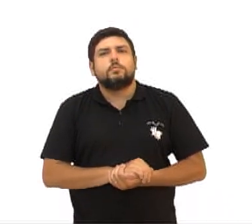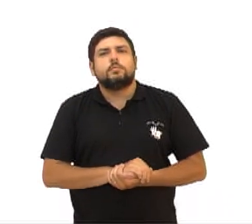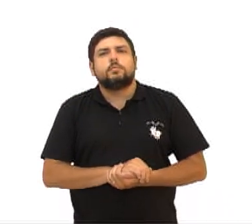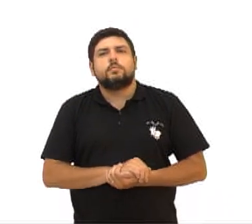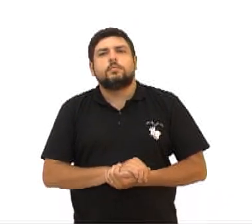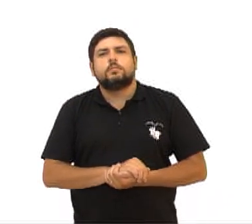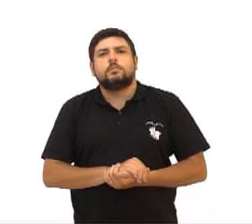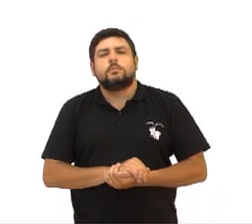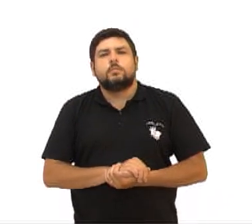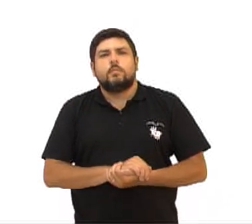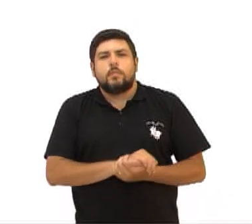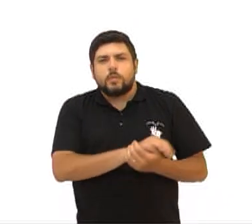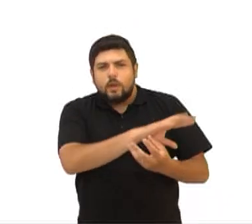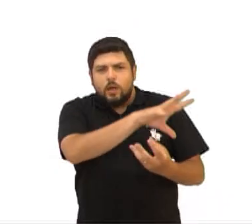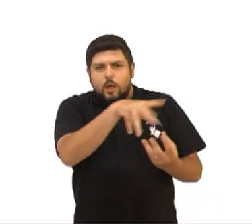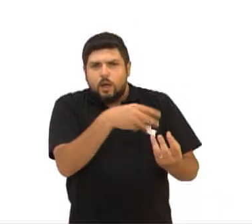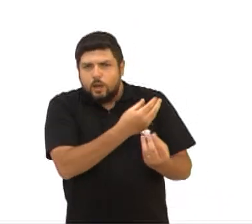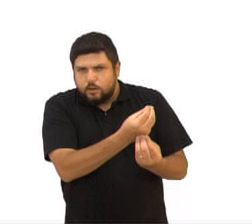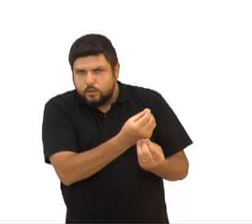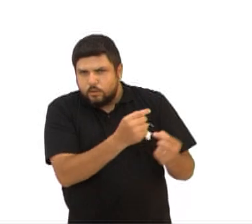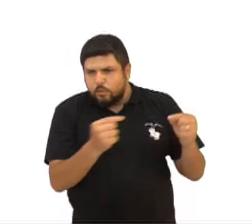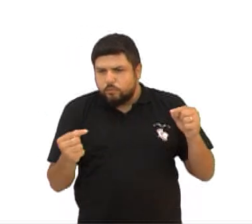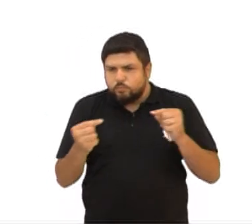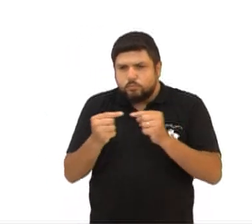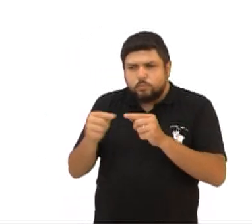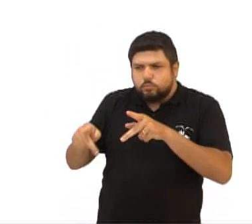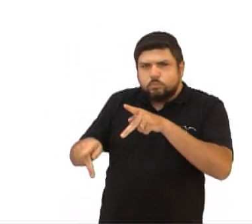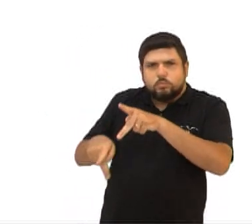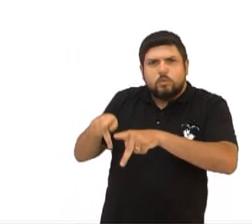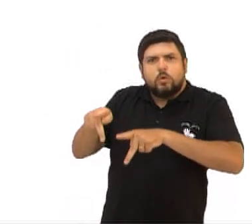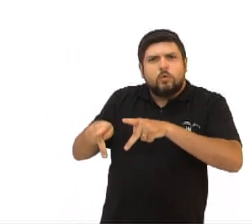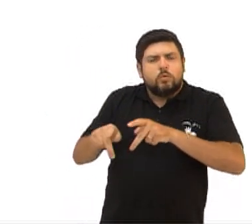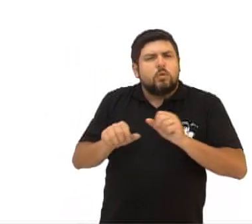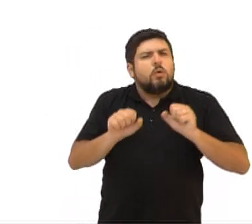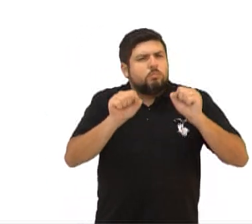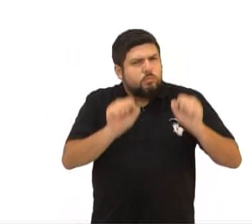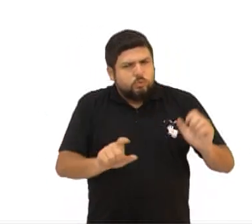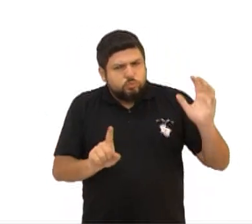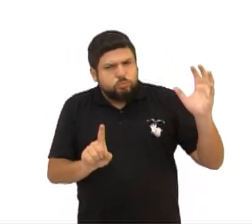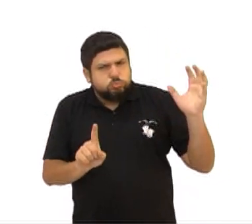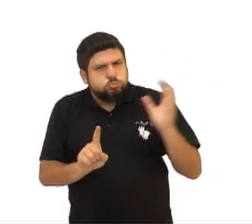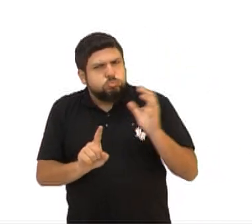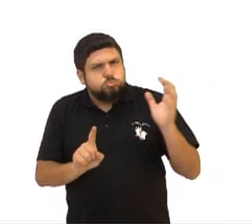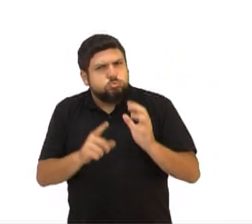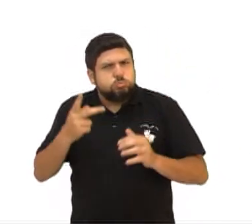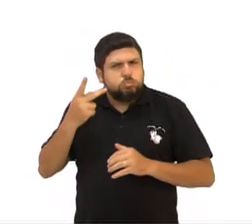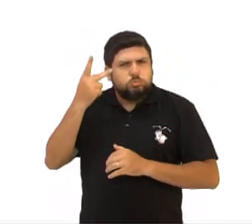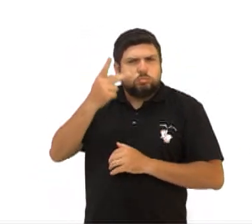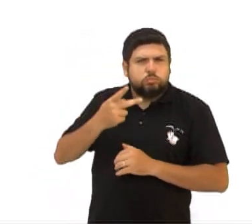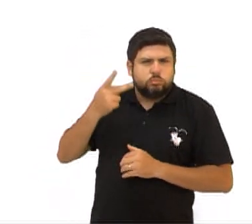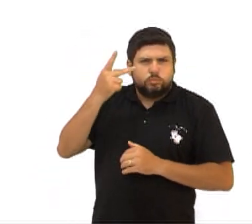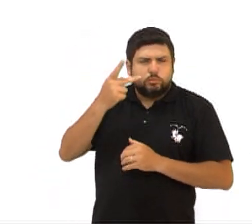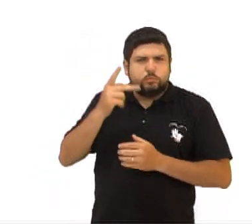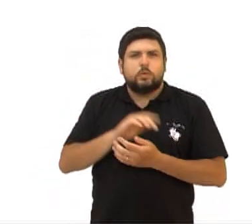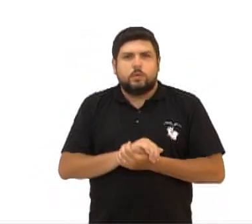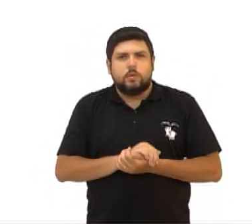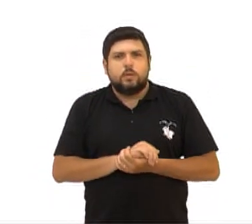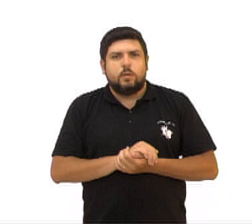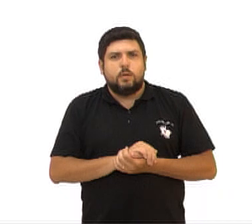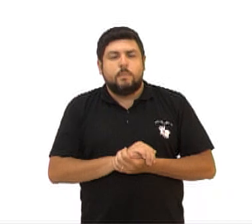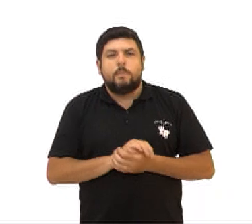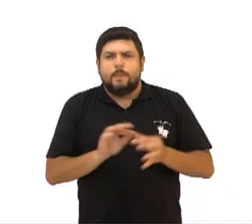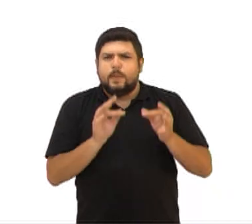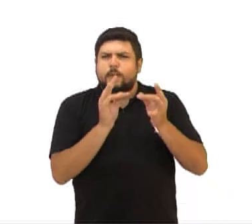arte dirigida às massas pode ser instrumento de politização. Tá? Vocês acham que essa frase